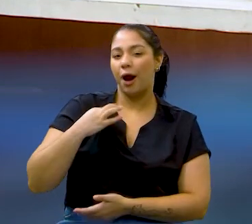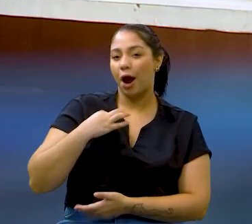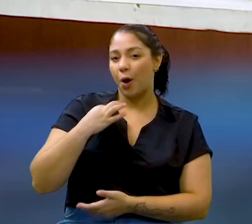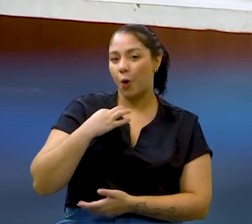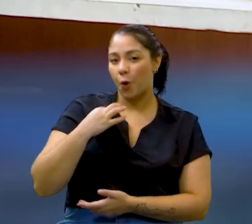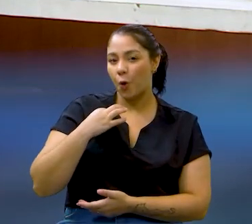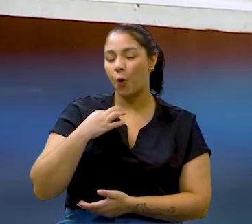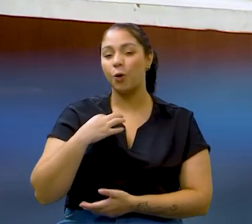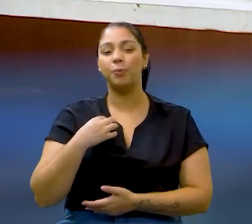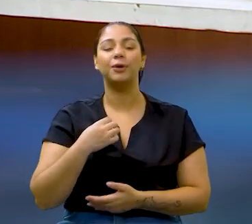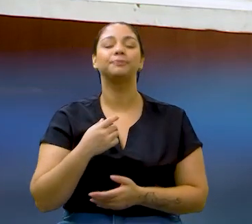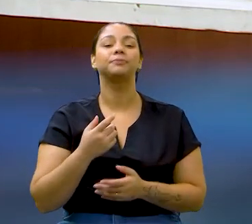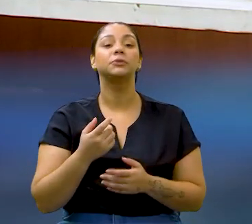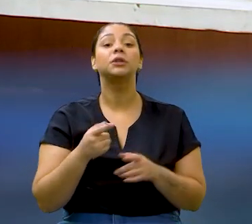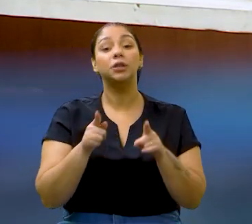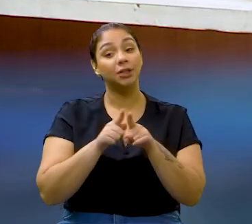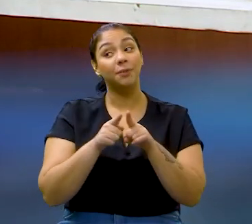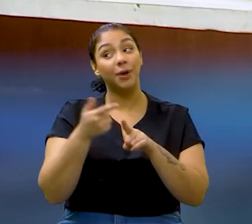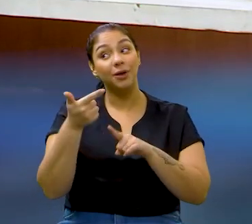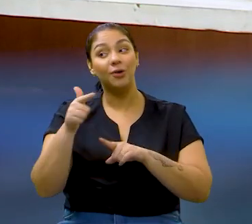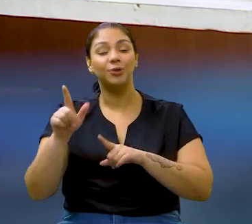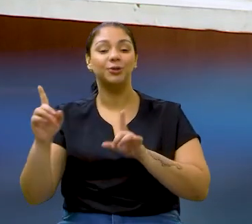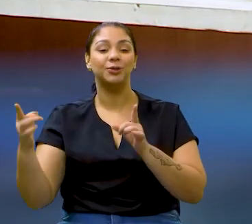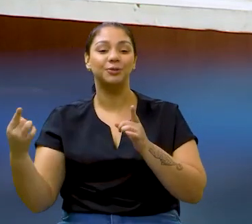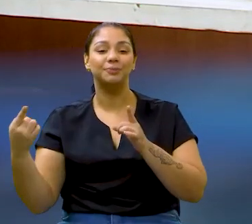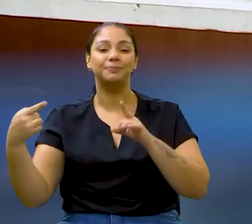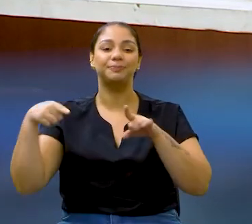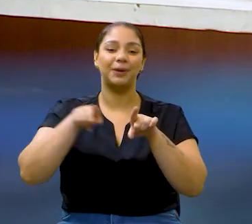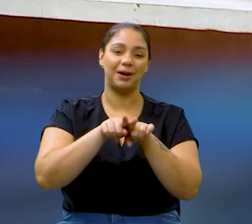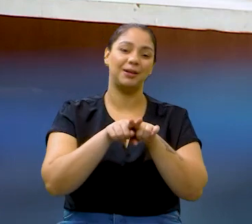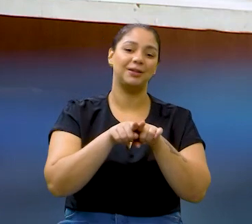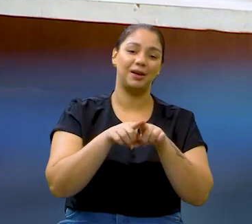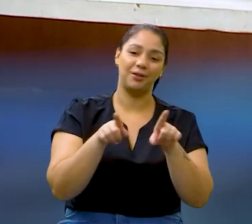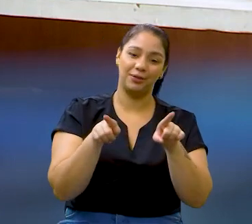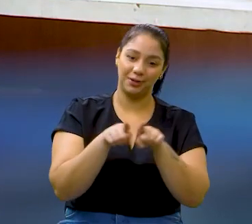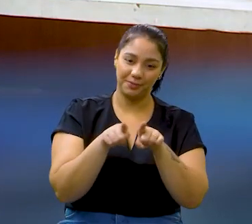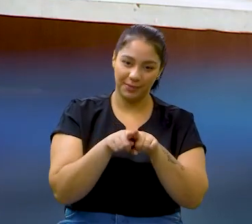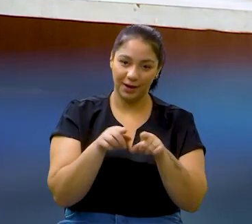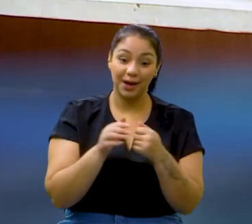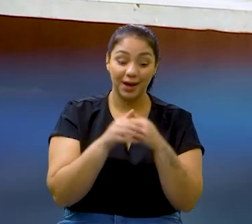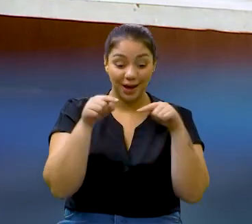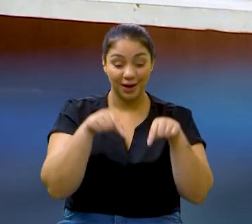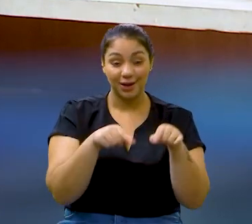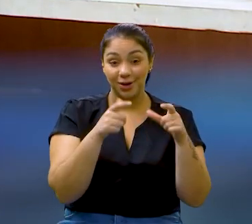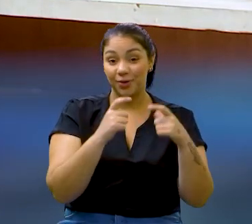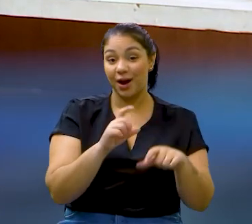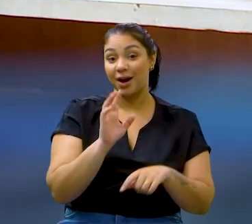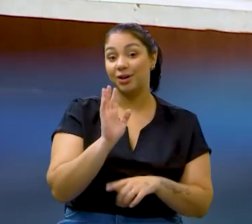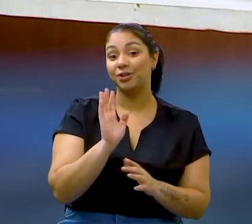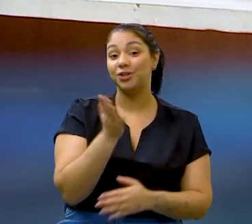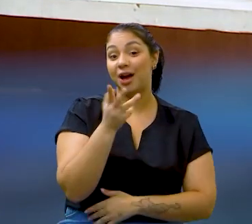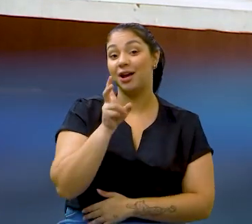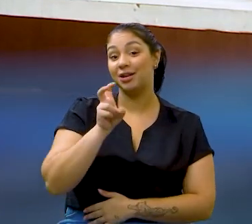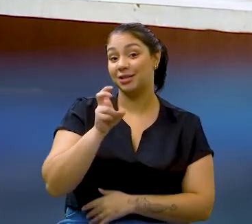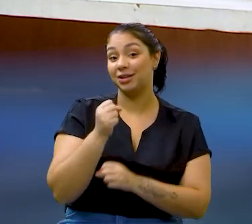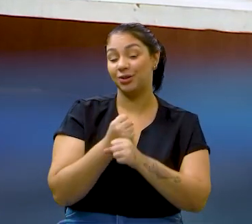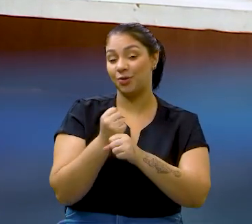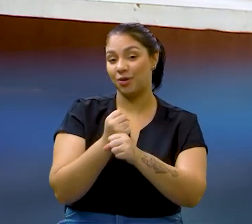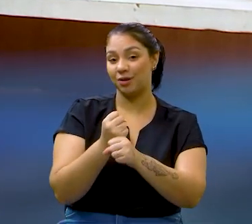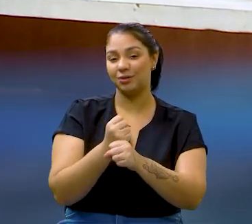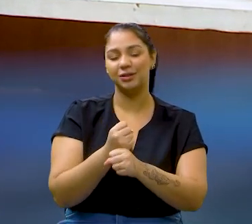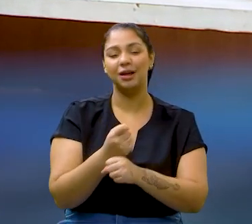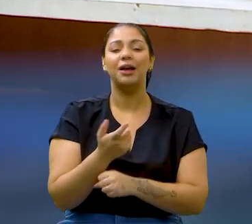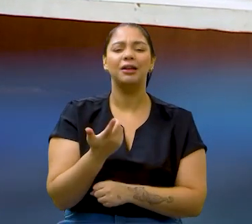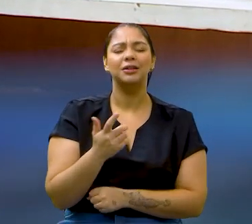e tivemos a ajuda de alguns parceiros também. Então nós estamos aqui nessa nova sede há 5 anos. Pouco